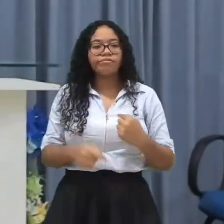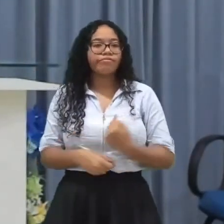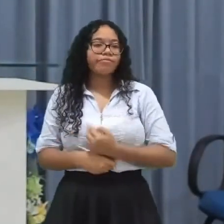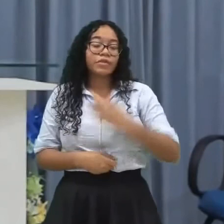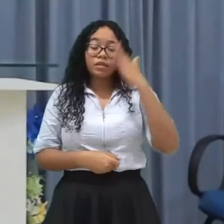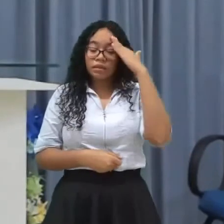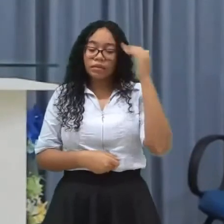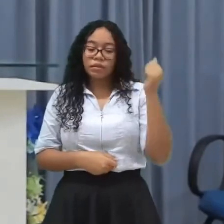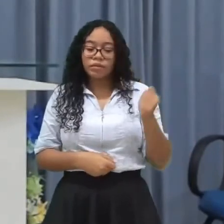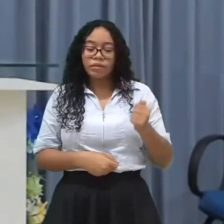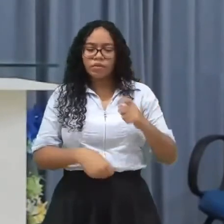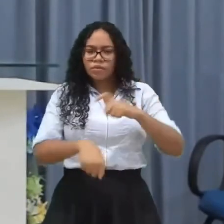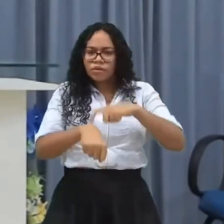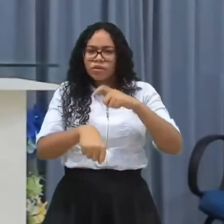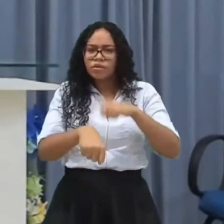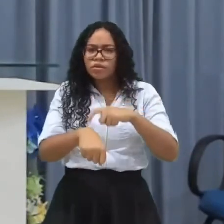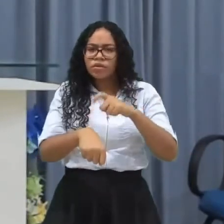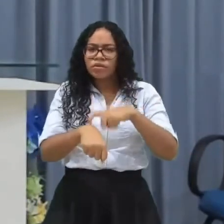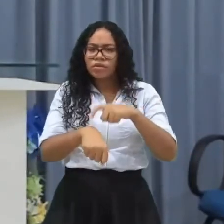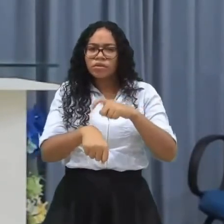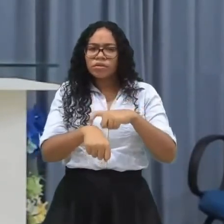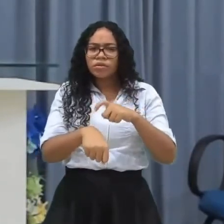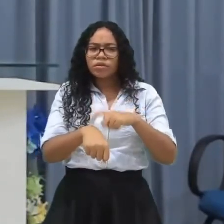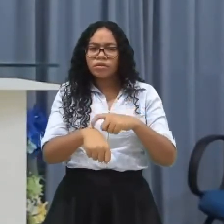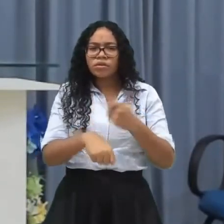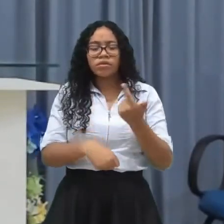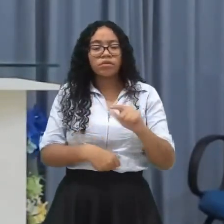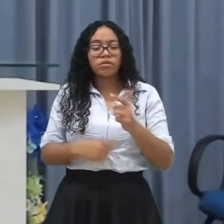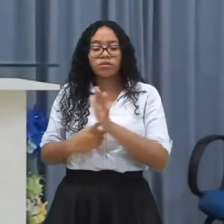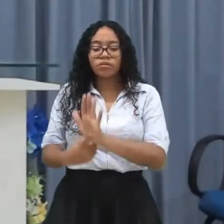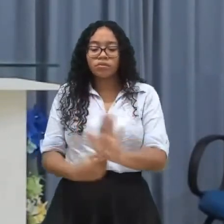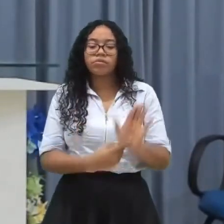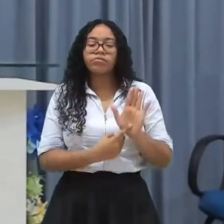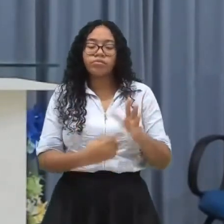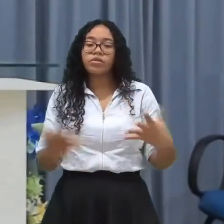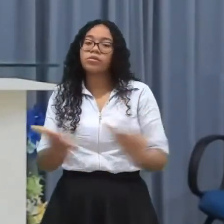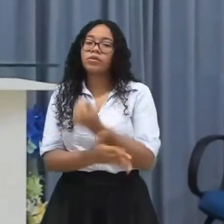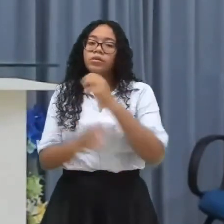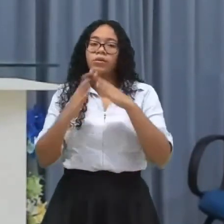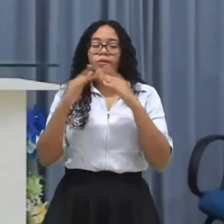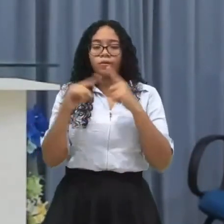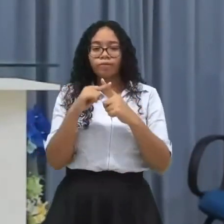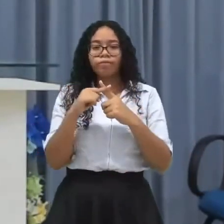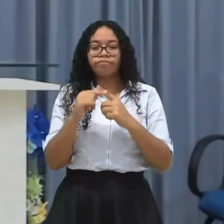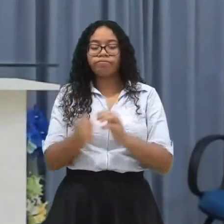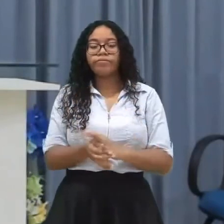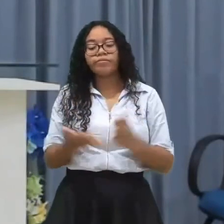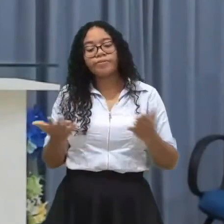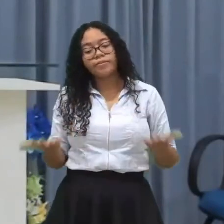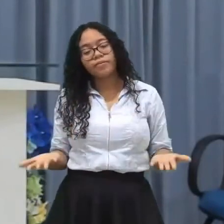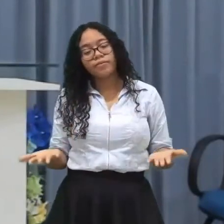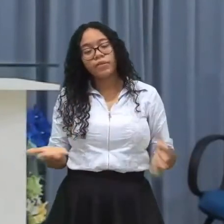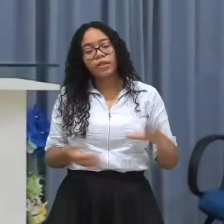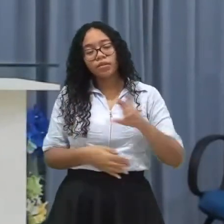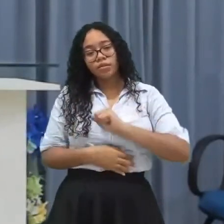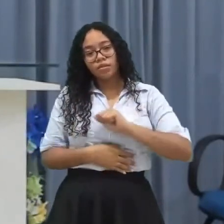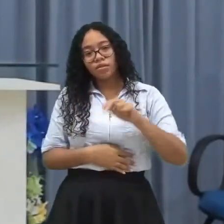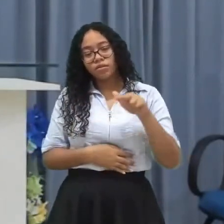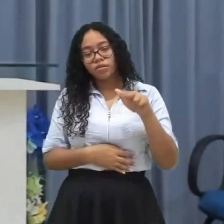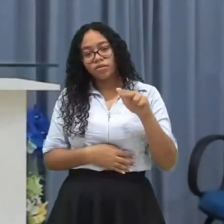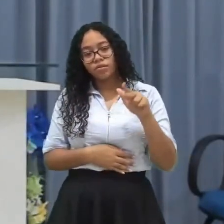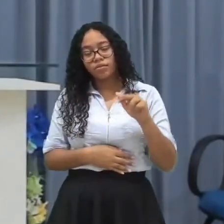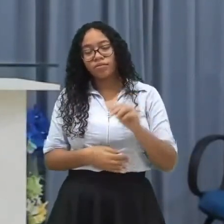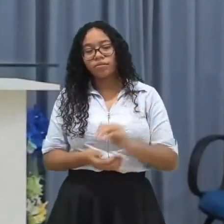o dia e nem a hora, e nem tem aviso para o arrebatamento. Então, queridos,